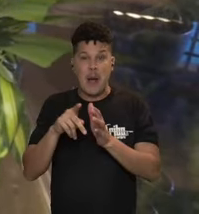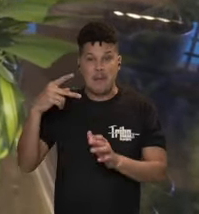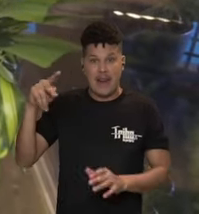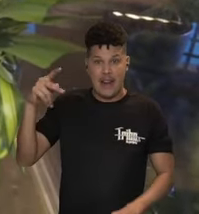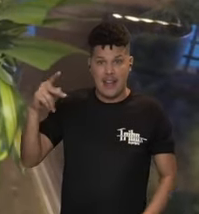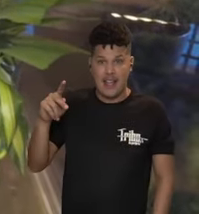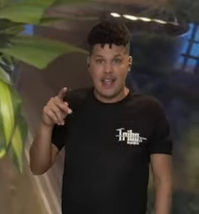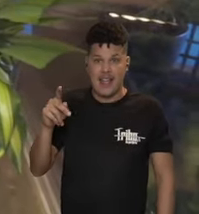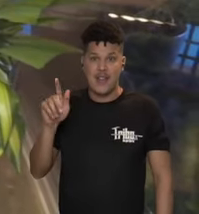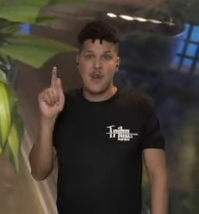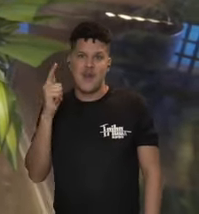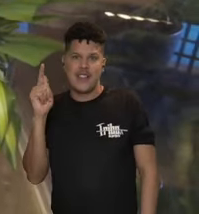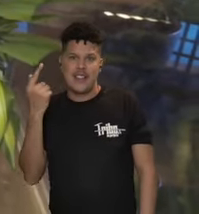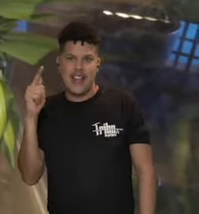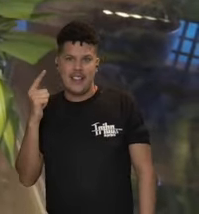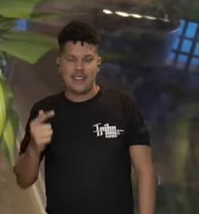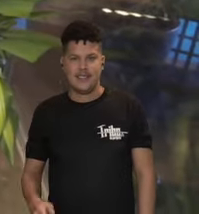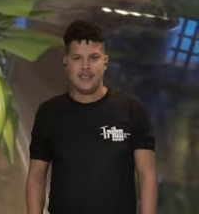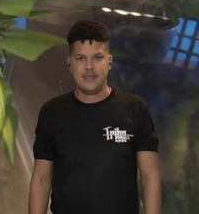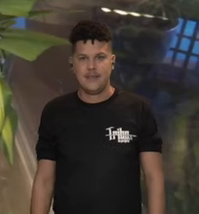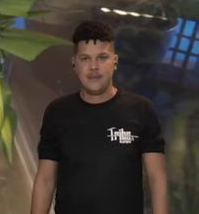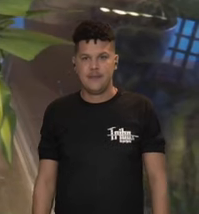Big Smiles, mano, é nóis,